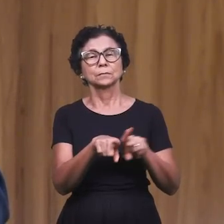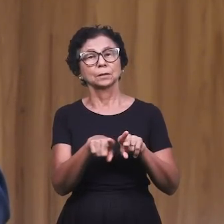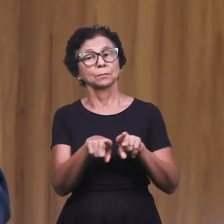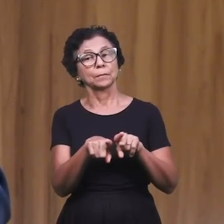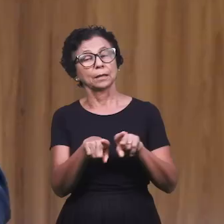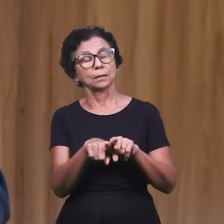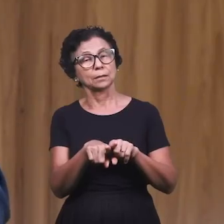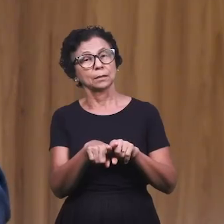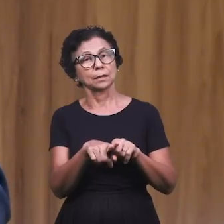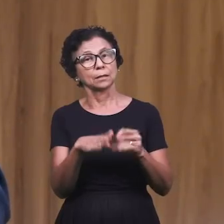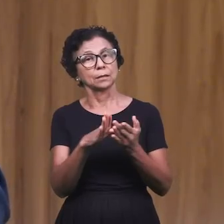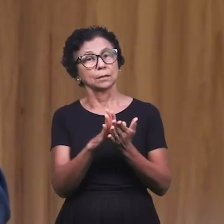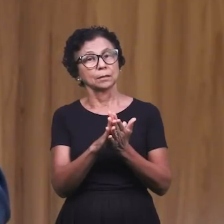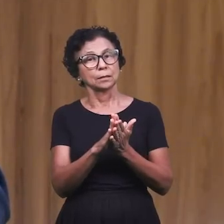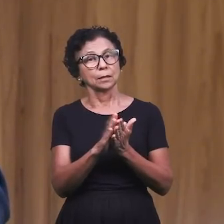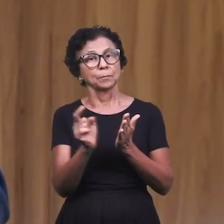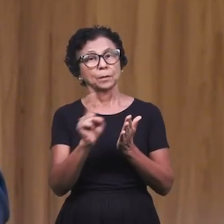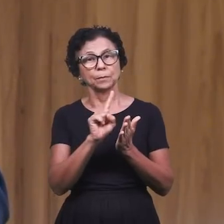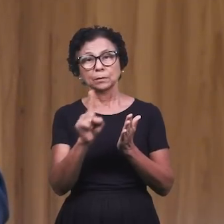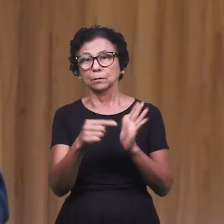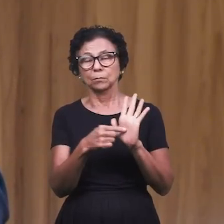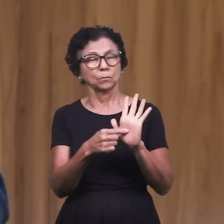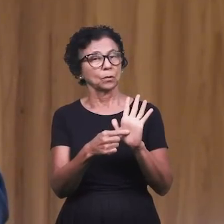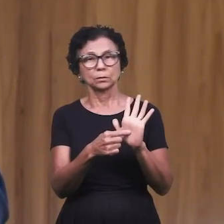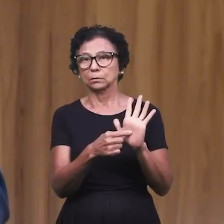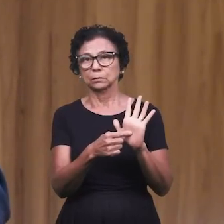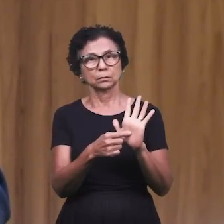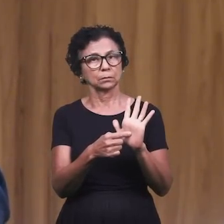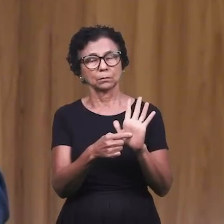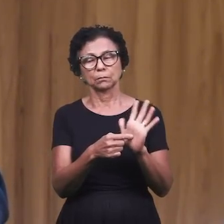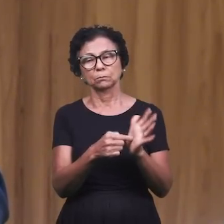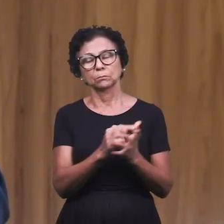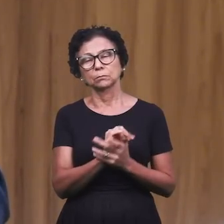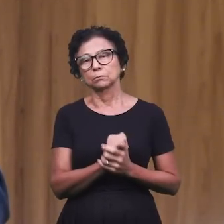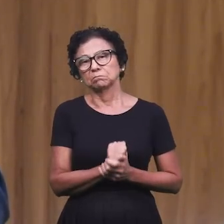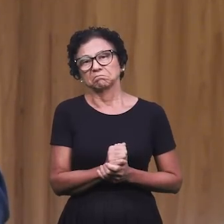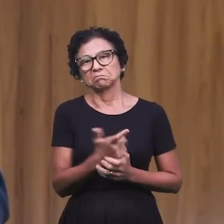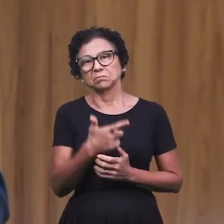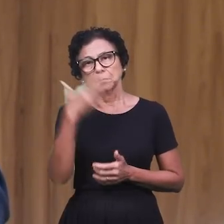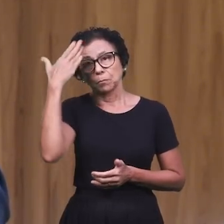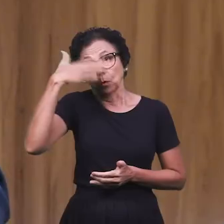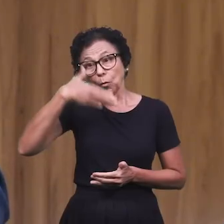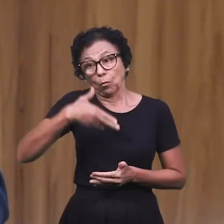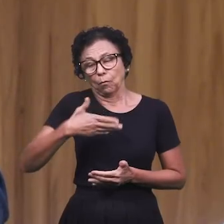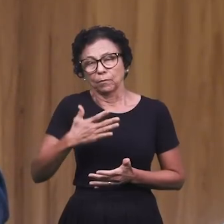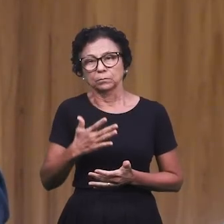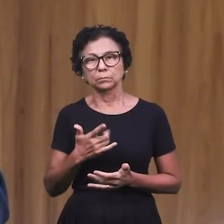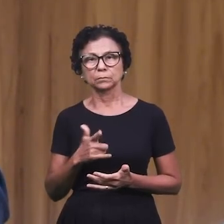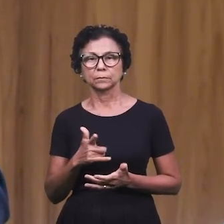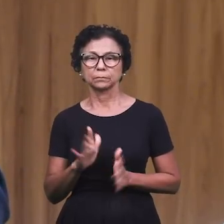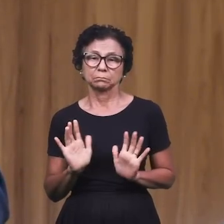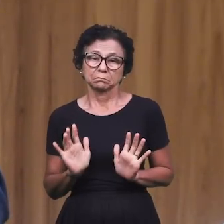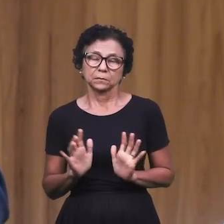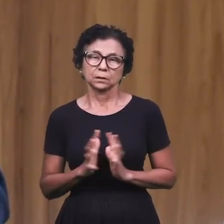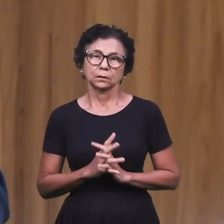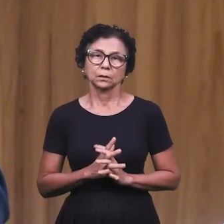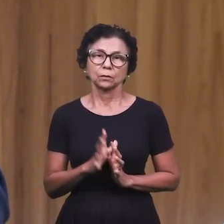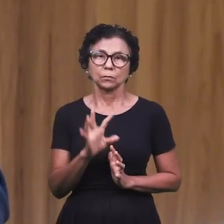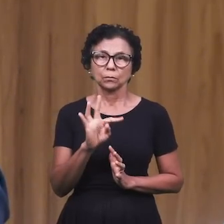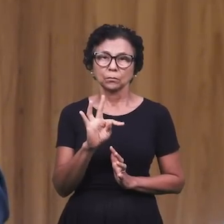Histórias que a história retrata, mas não tem comprovação absoluta, né? Então, Tiago